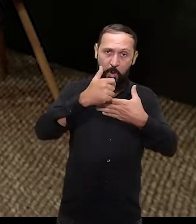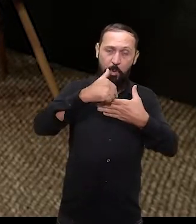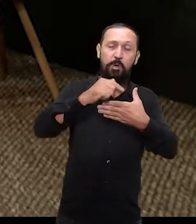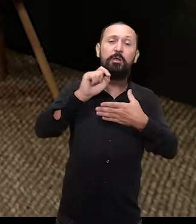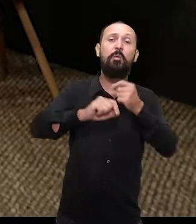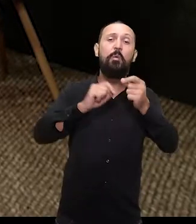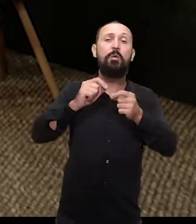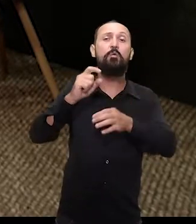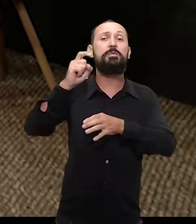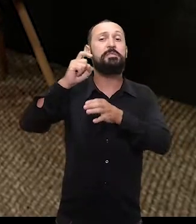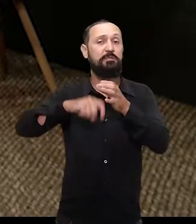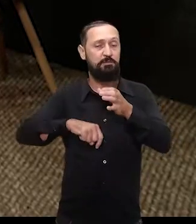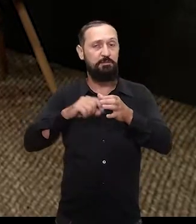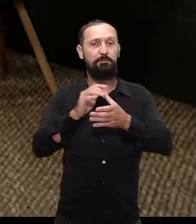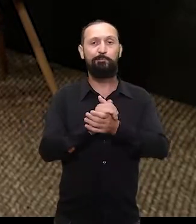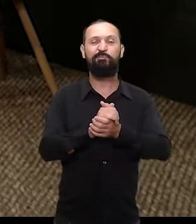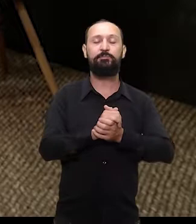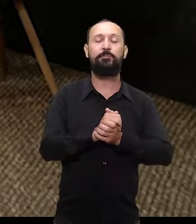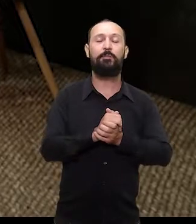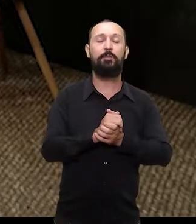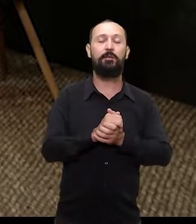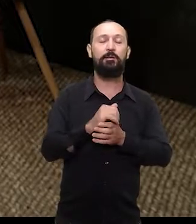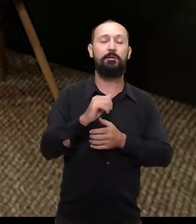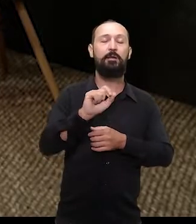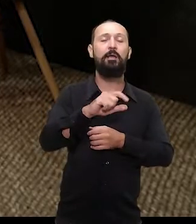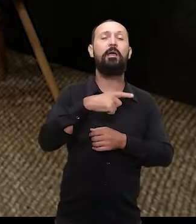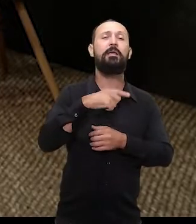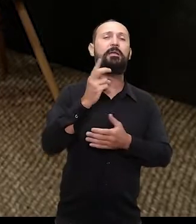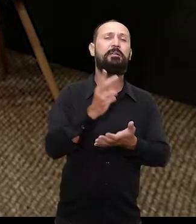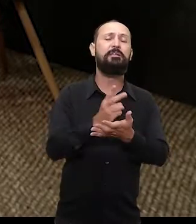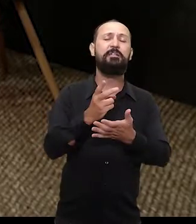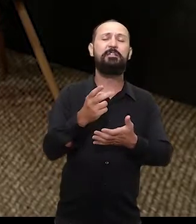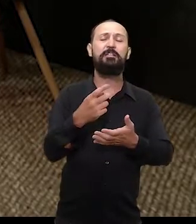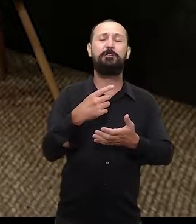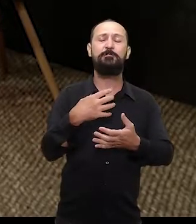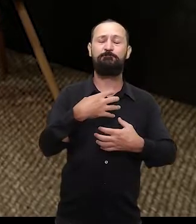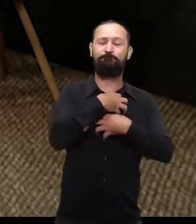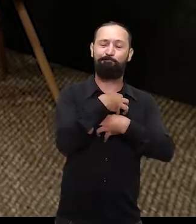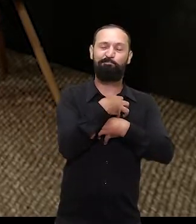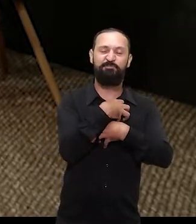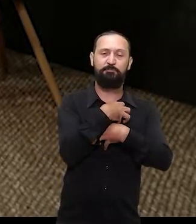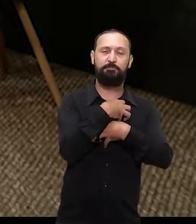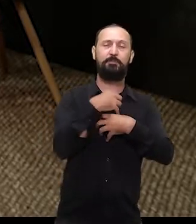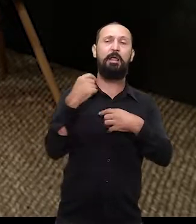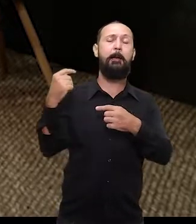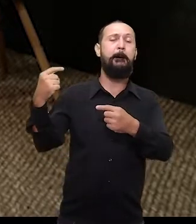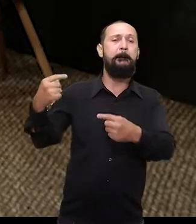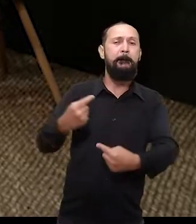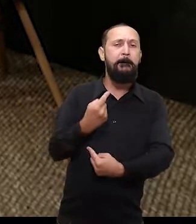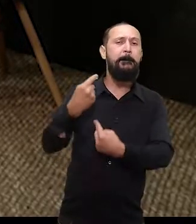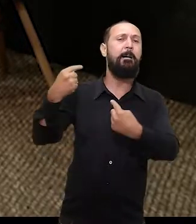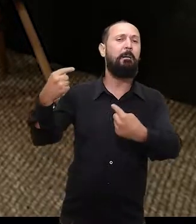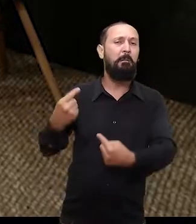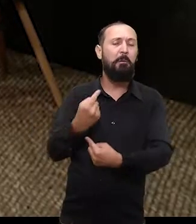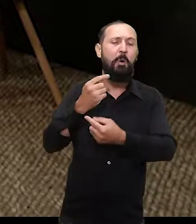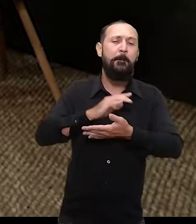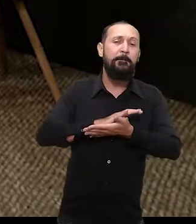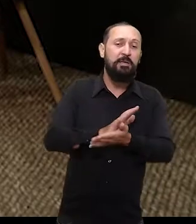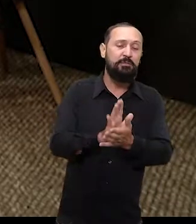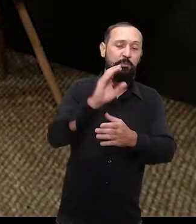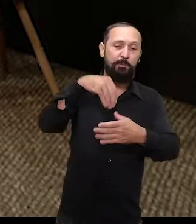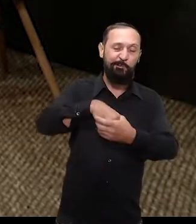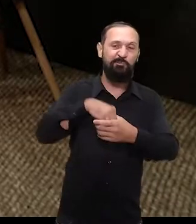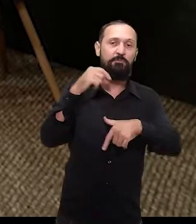sexual o assédio moral acaba sendo que ele constrangimento e constrangimento que ela perseguição humilhação